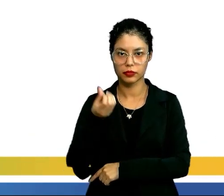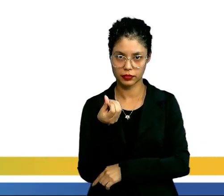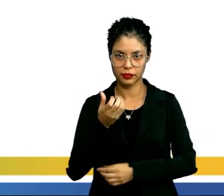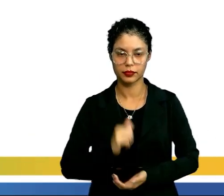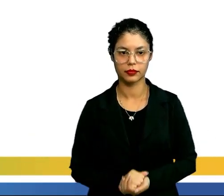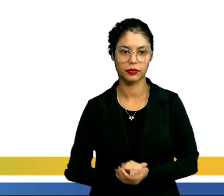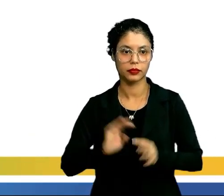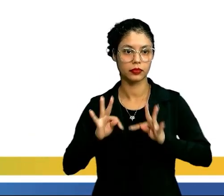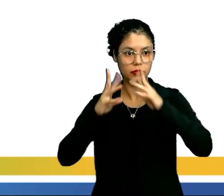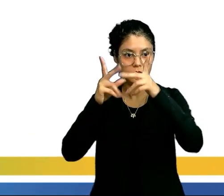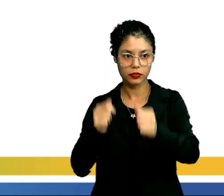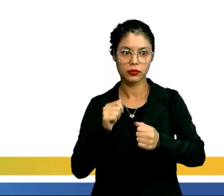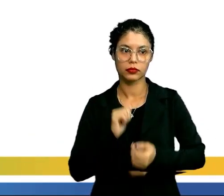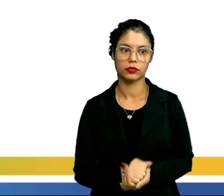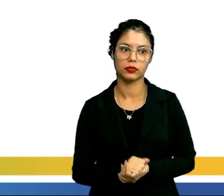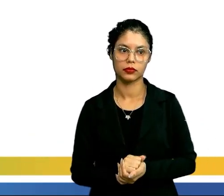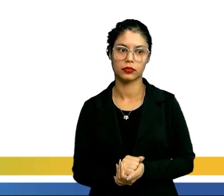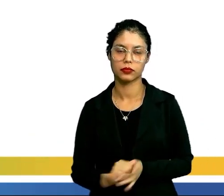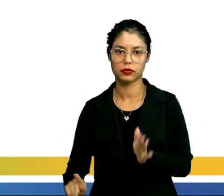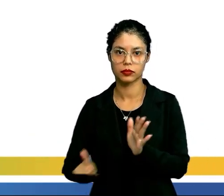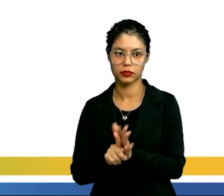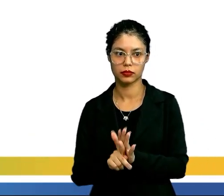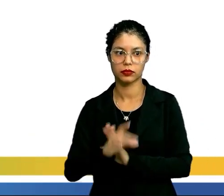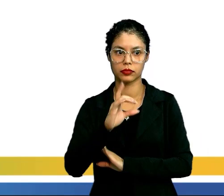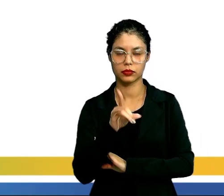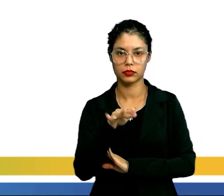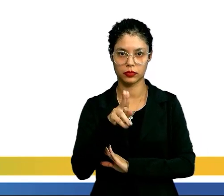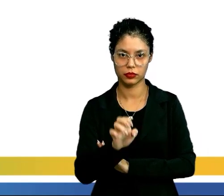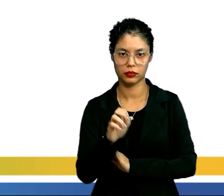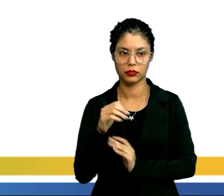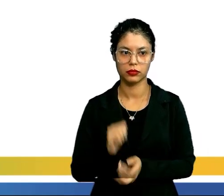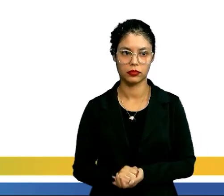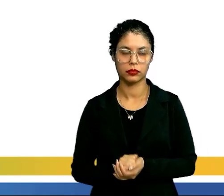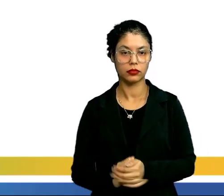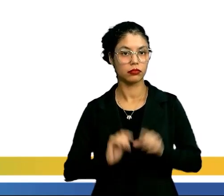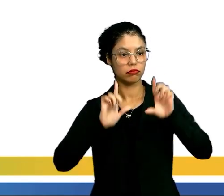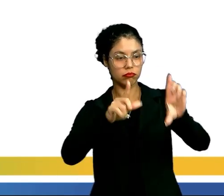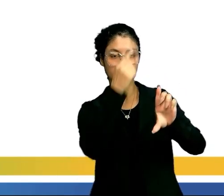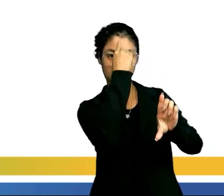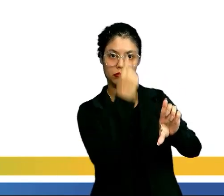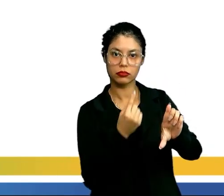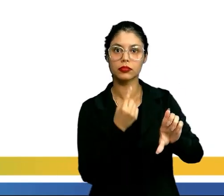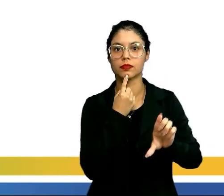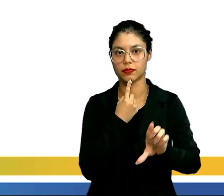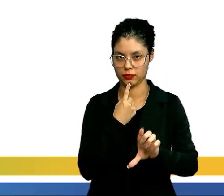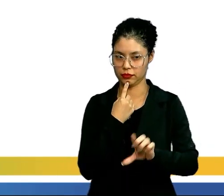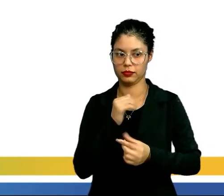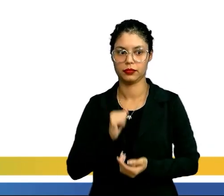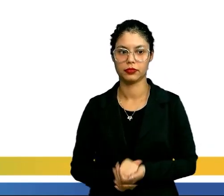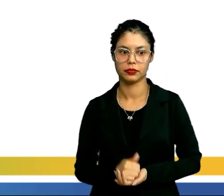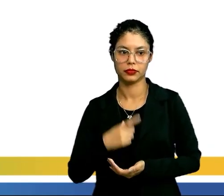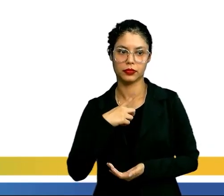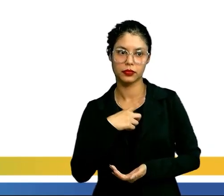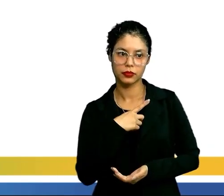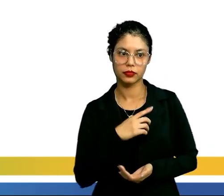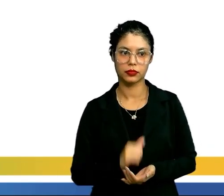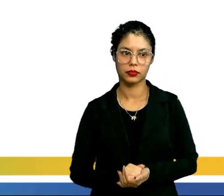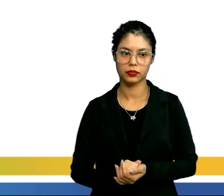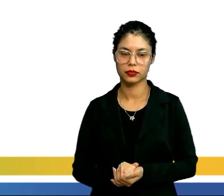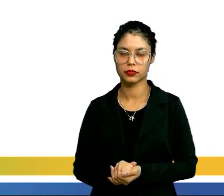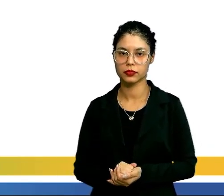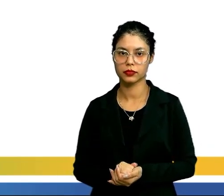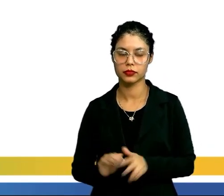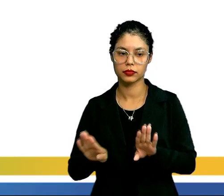146. Todos contra a dengue. E aí nós temos aí um infográfico falando que todos estamos contra a